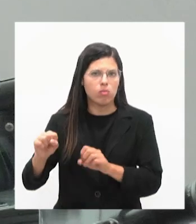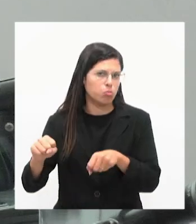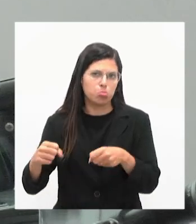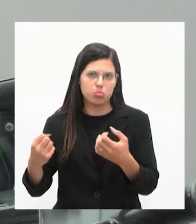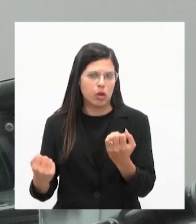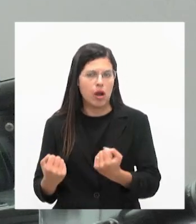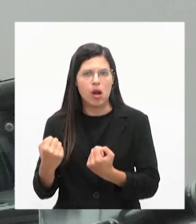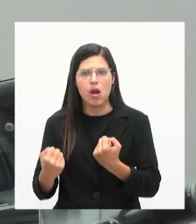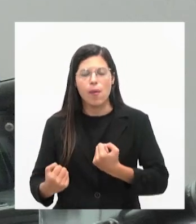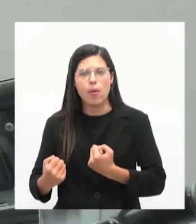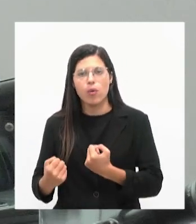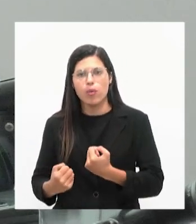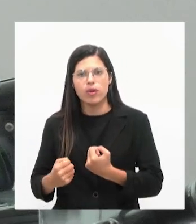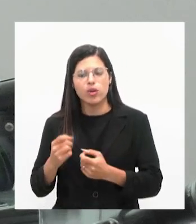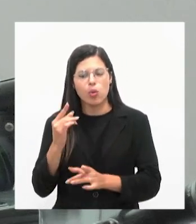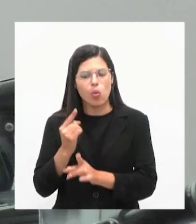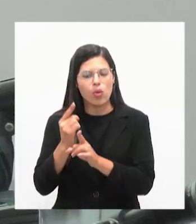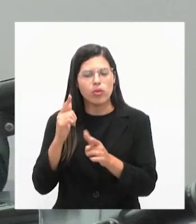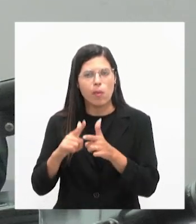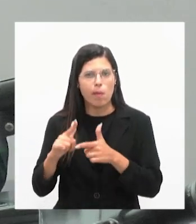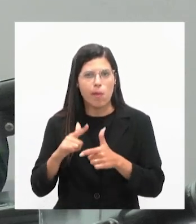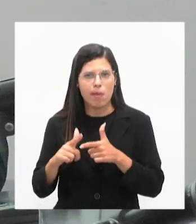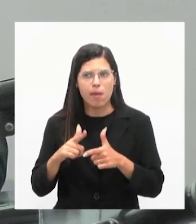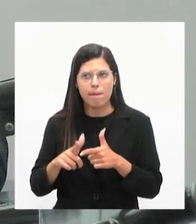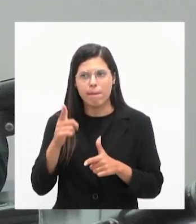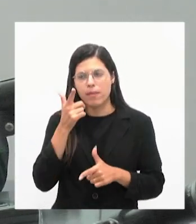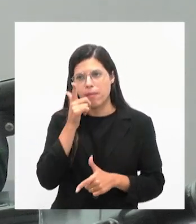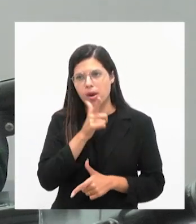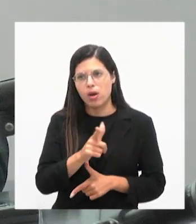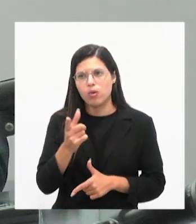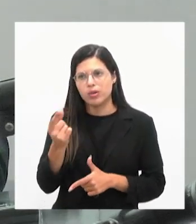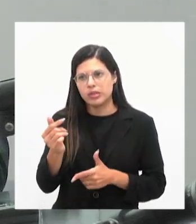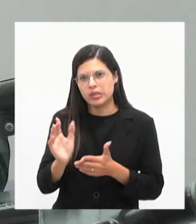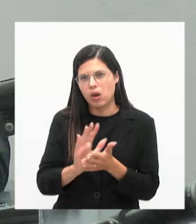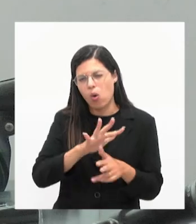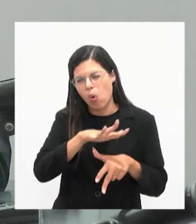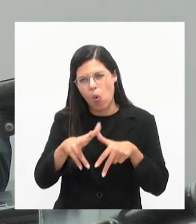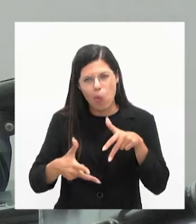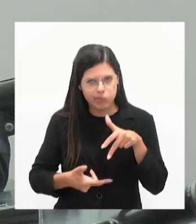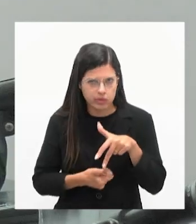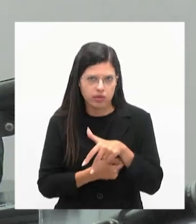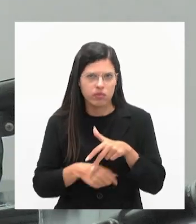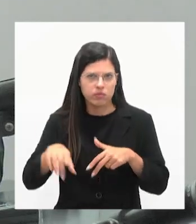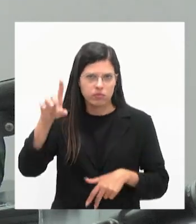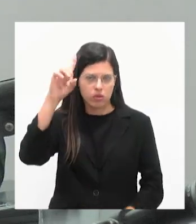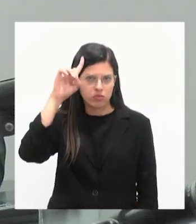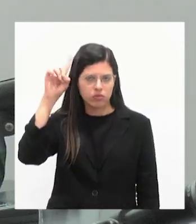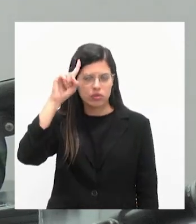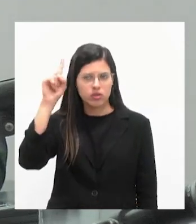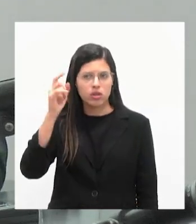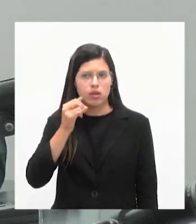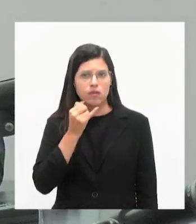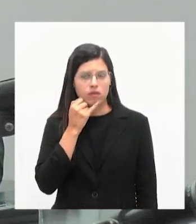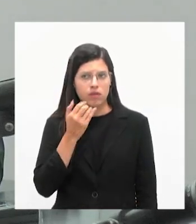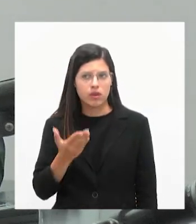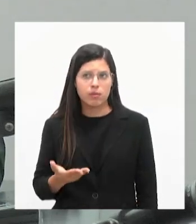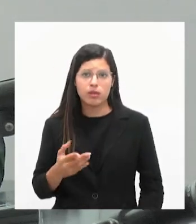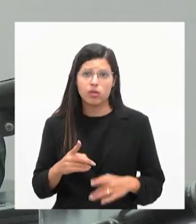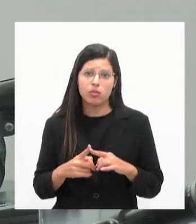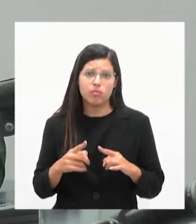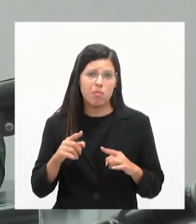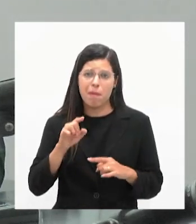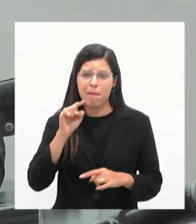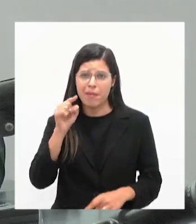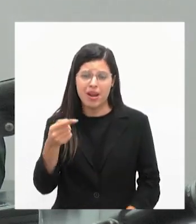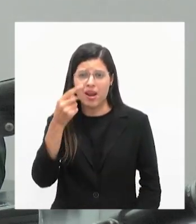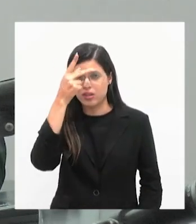um problema onde não existe para obter uma vantagem. Aquela pequena corrupção do dia a dia, que, infelizmente, numa gama de milhares de pessoas, a gente não tem